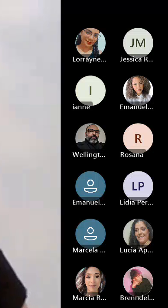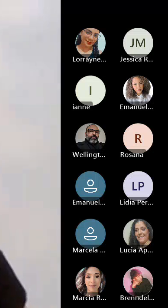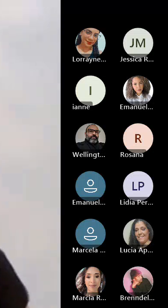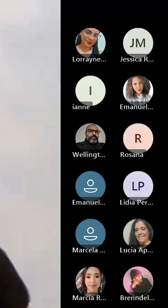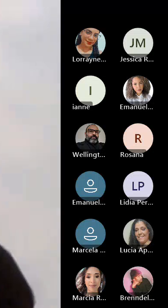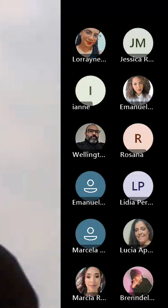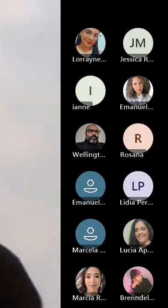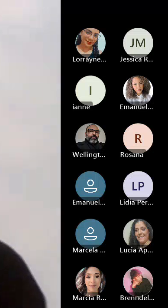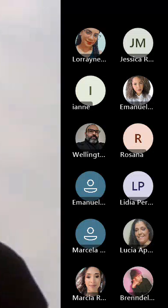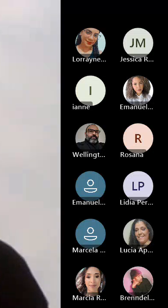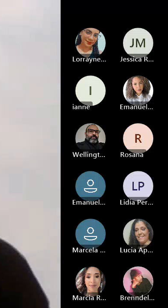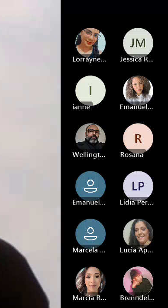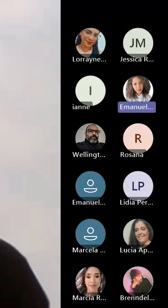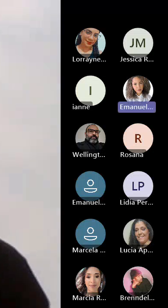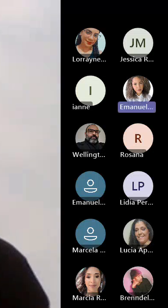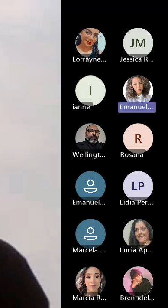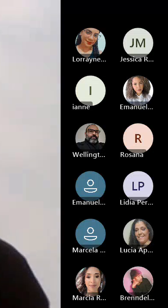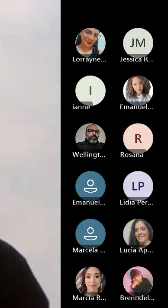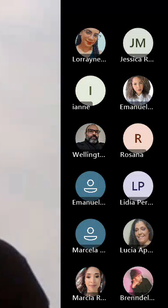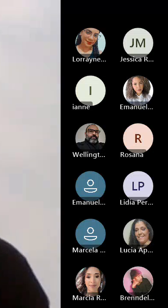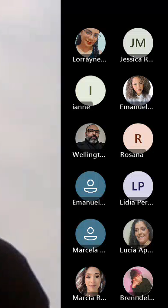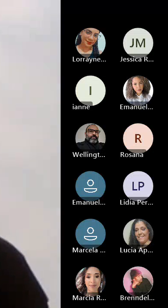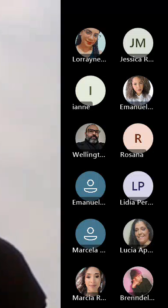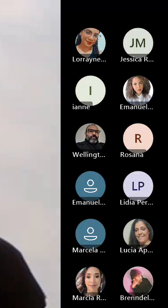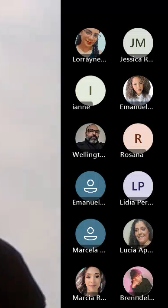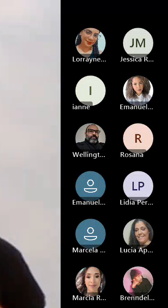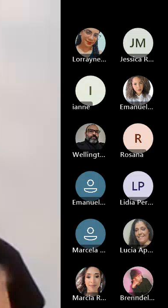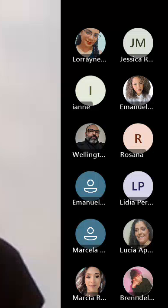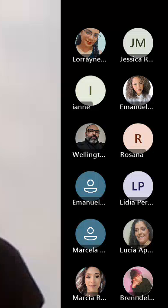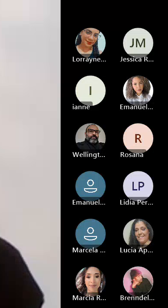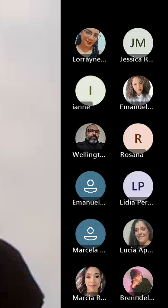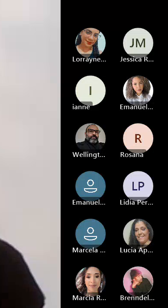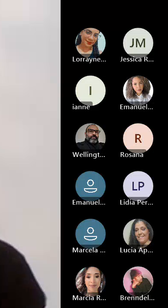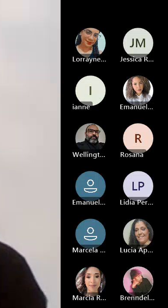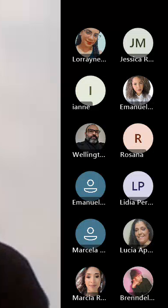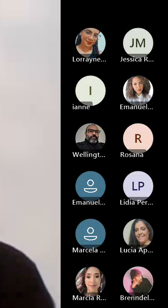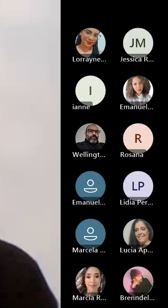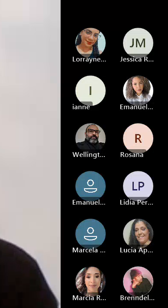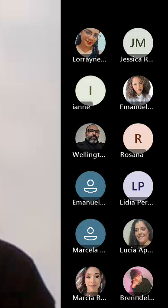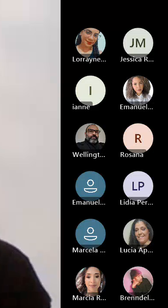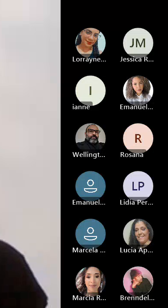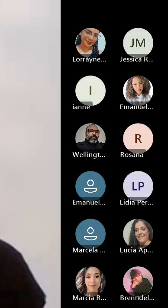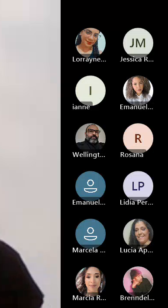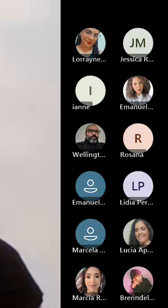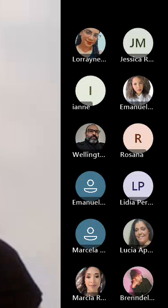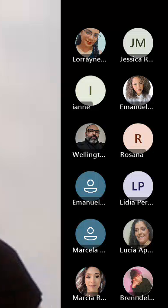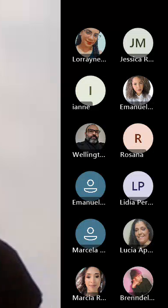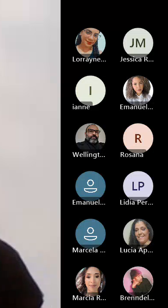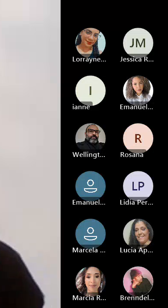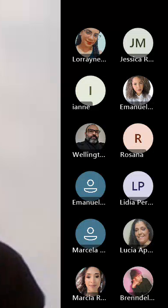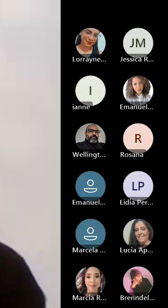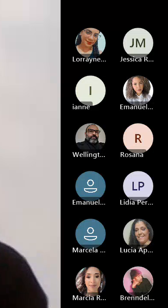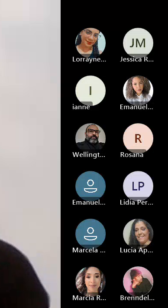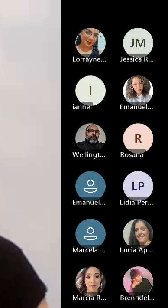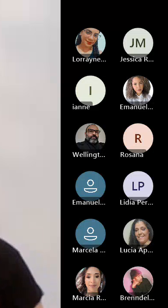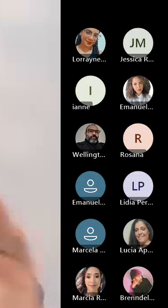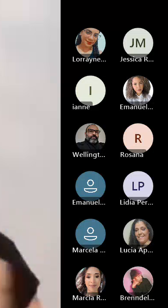aí, de certa forma, a gente vai comentar alguma coisa dos últimos capítulos, mas assim,